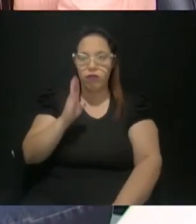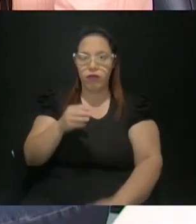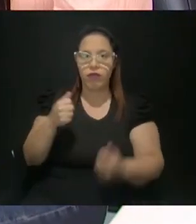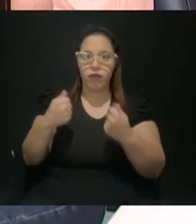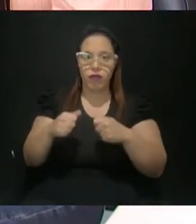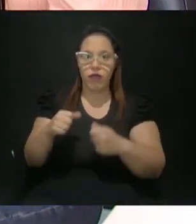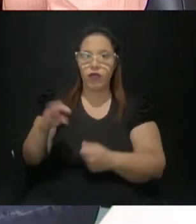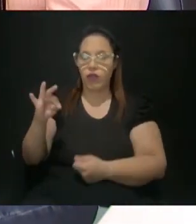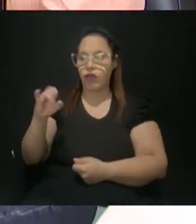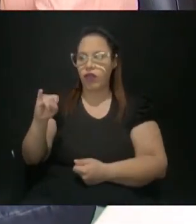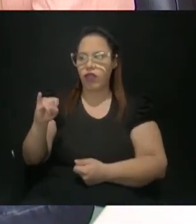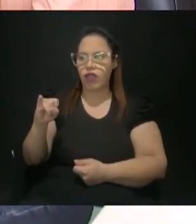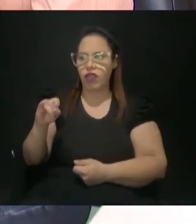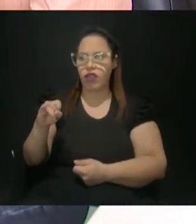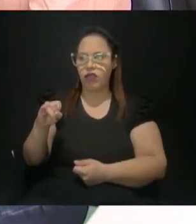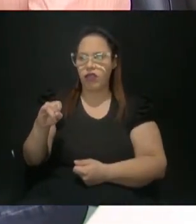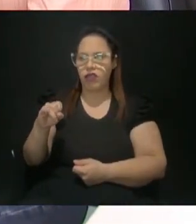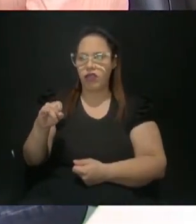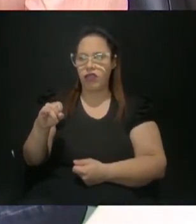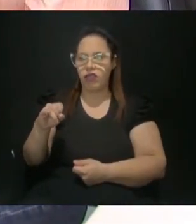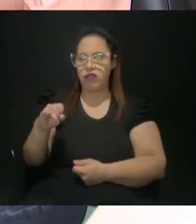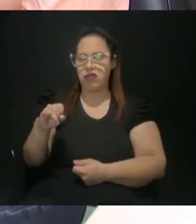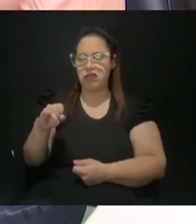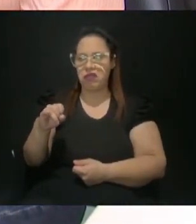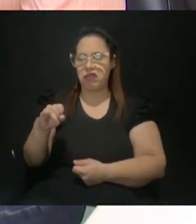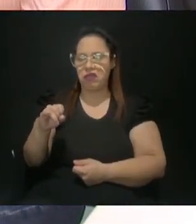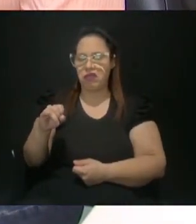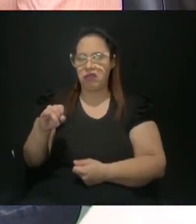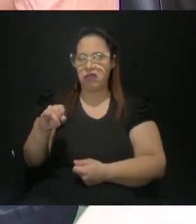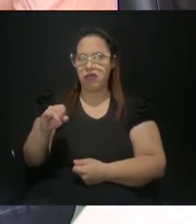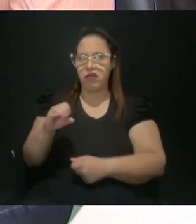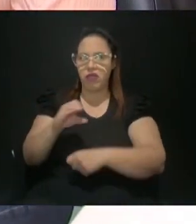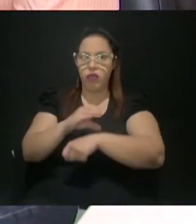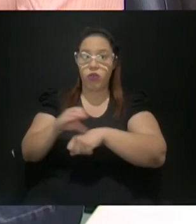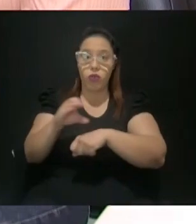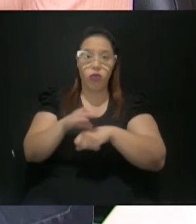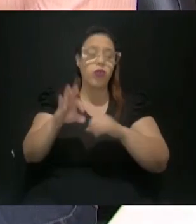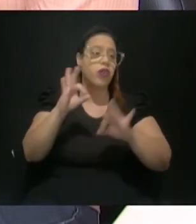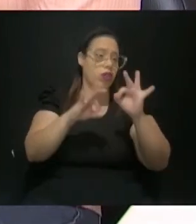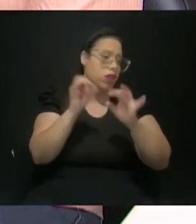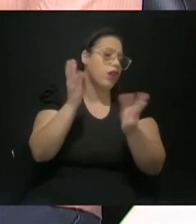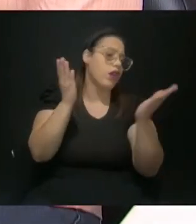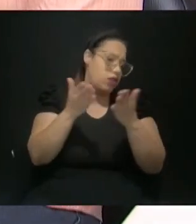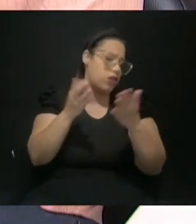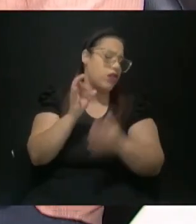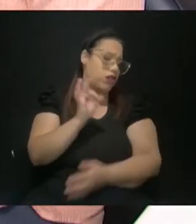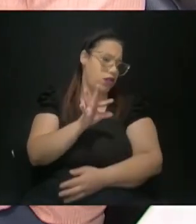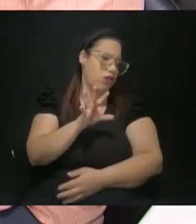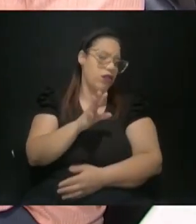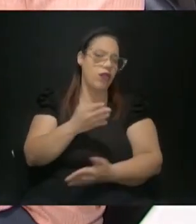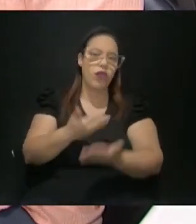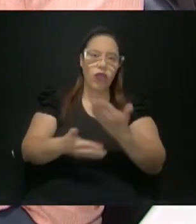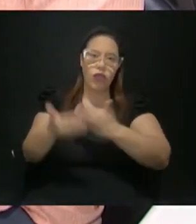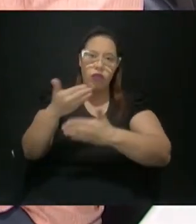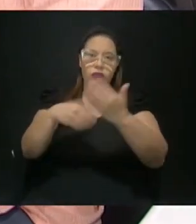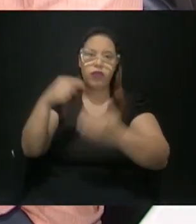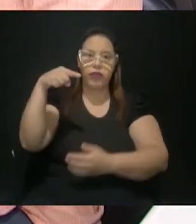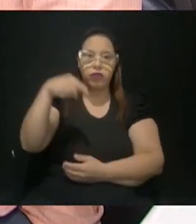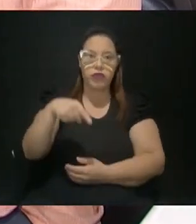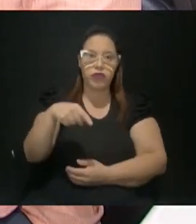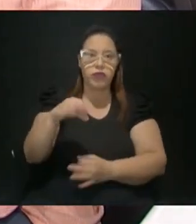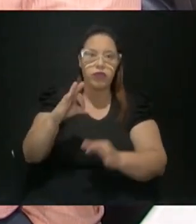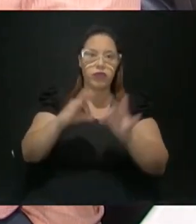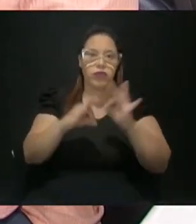uma licenciatura em tecnologia da informação? Cursos técnicos já é o suficiente. Aí nós oferecemos aqui o curso específico